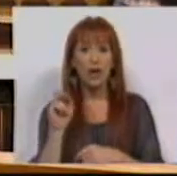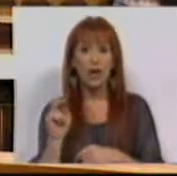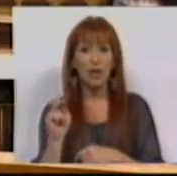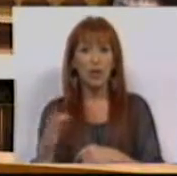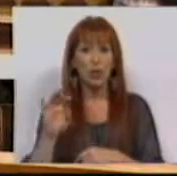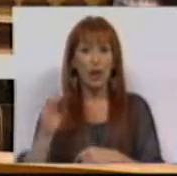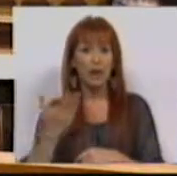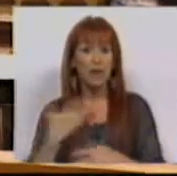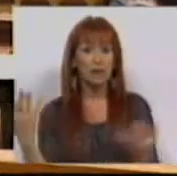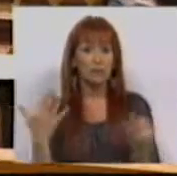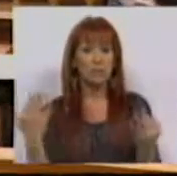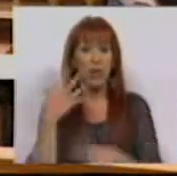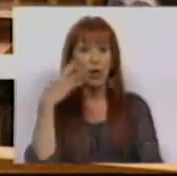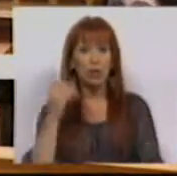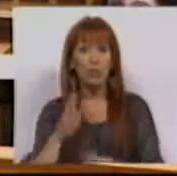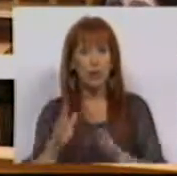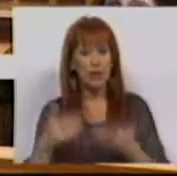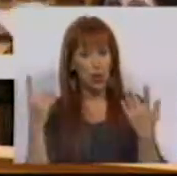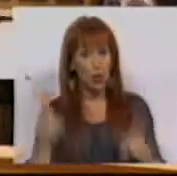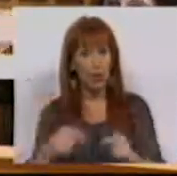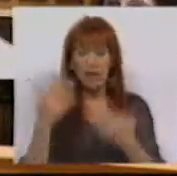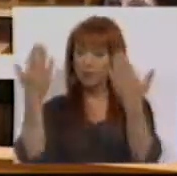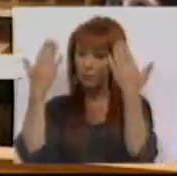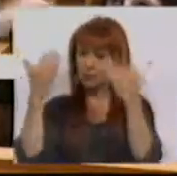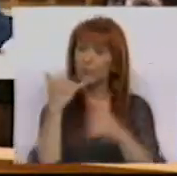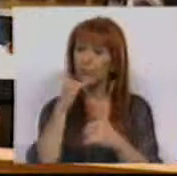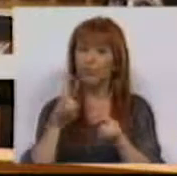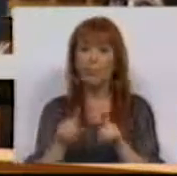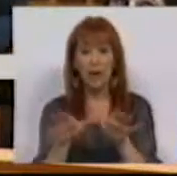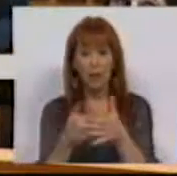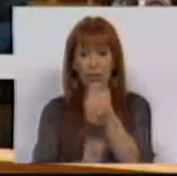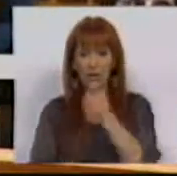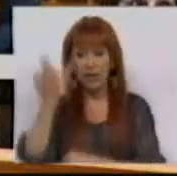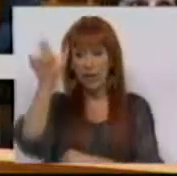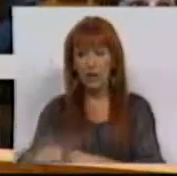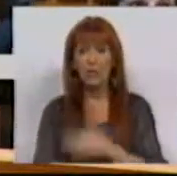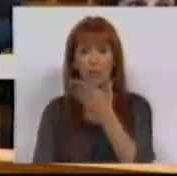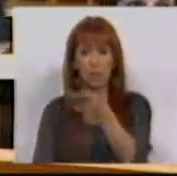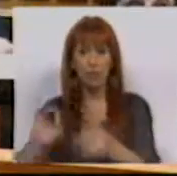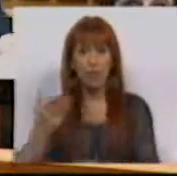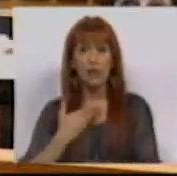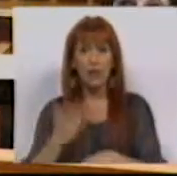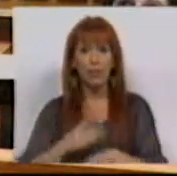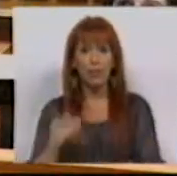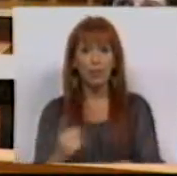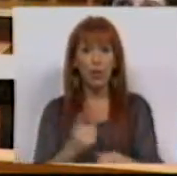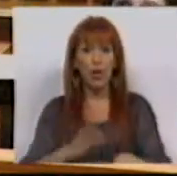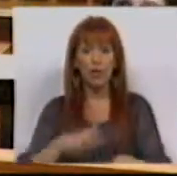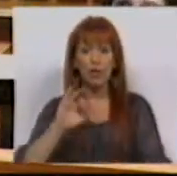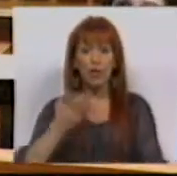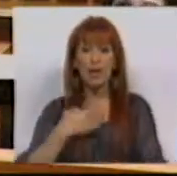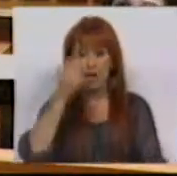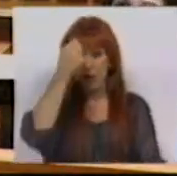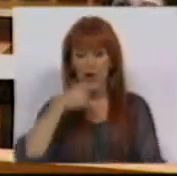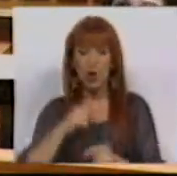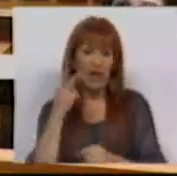PSD e, naturalmente, que tenho que começar por felicitá-lo a si, à sua bancada e ao PSD por 40 anos de história